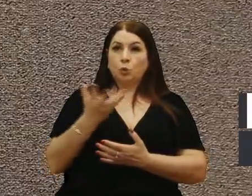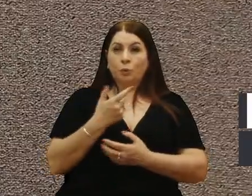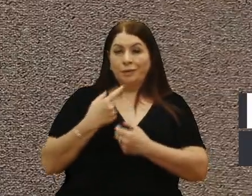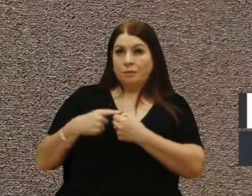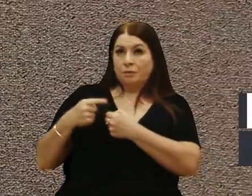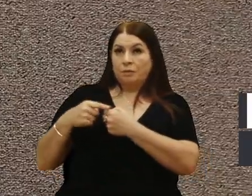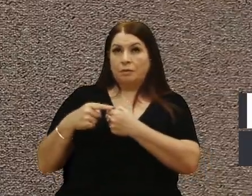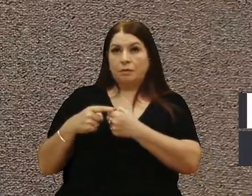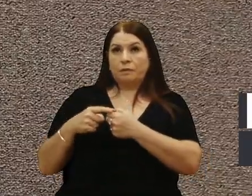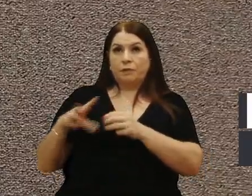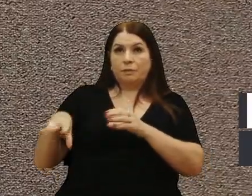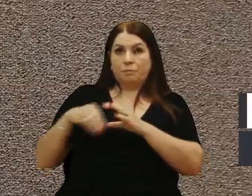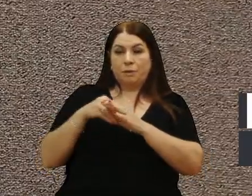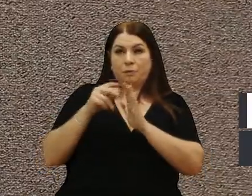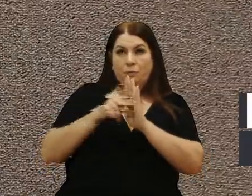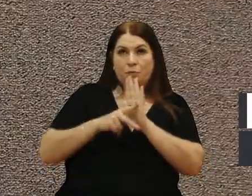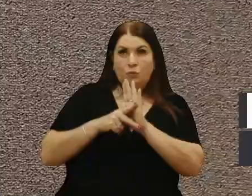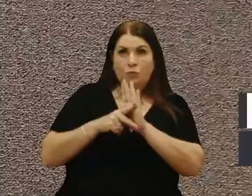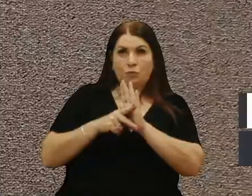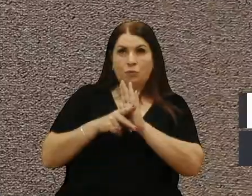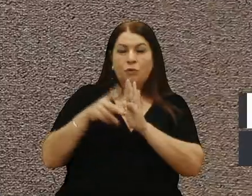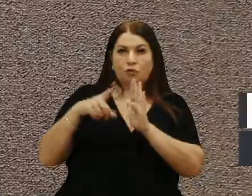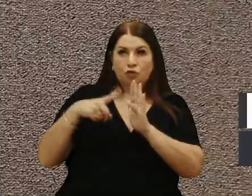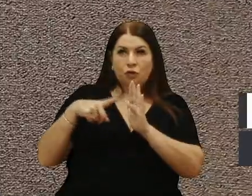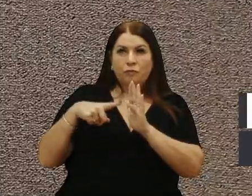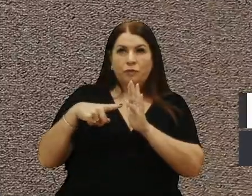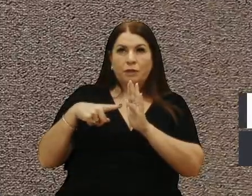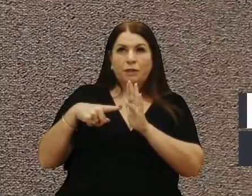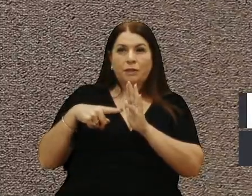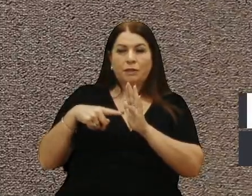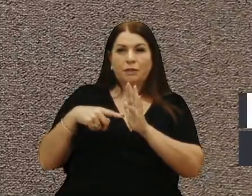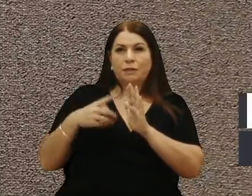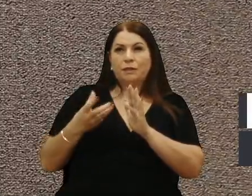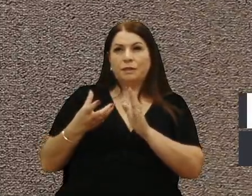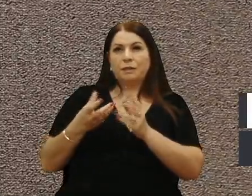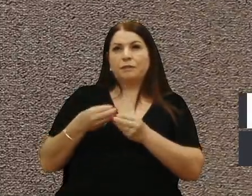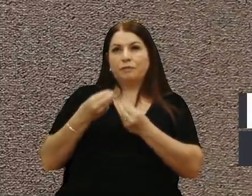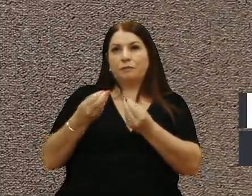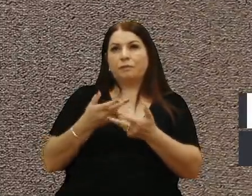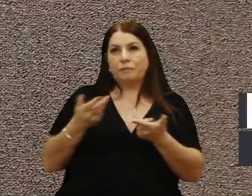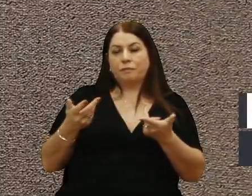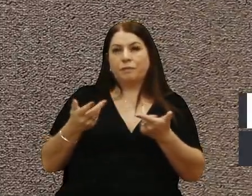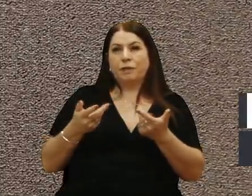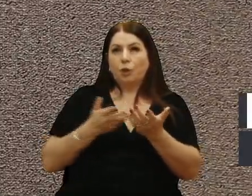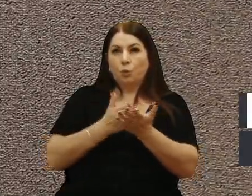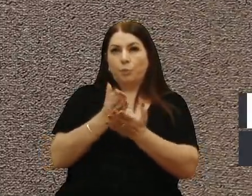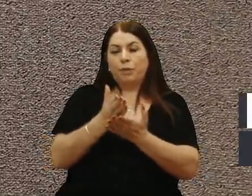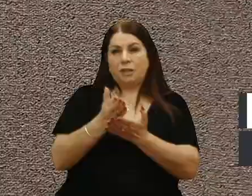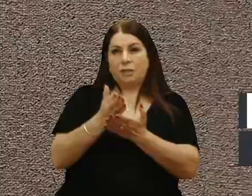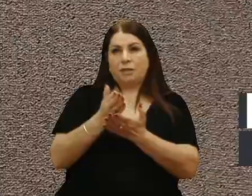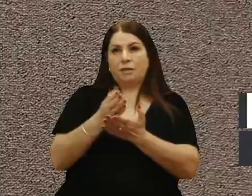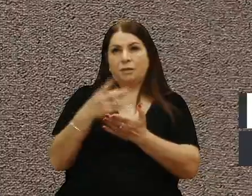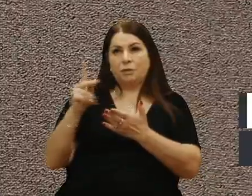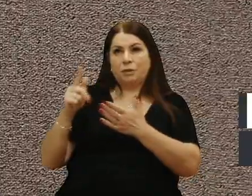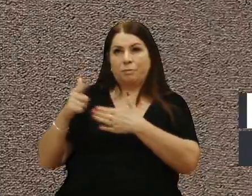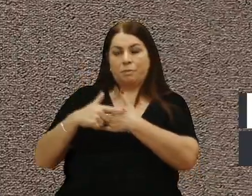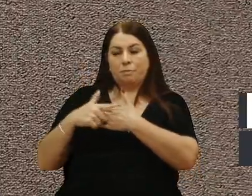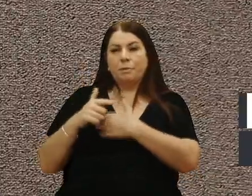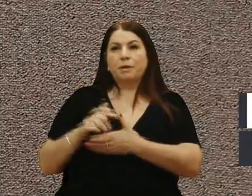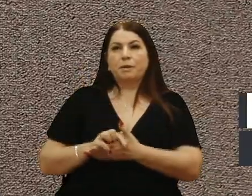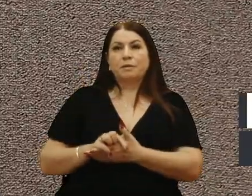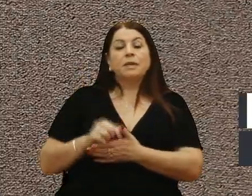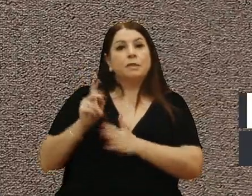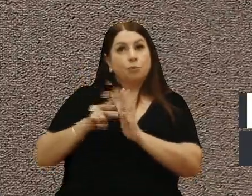cidades que vão fazer parte desse projeto já estivessem se disponibilizado a cumprir com a sua parte,